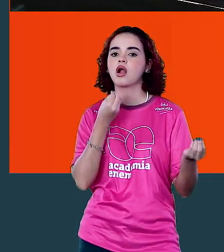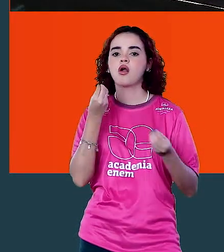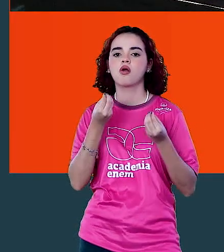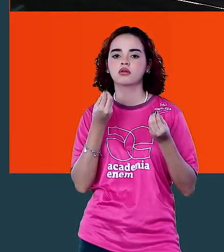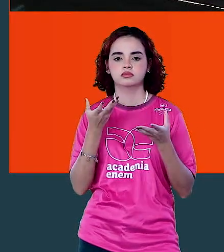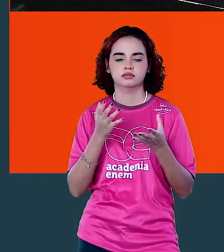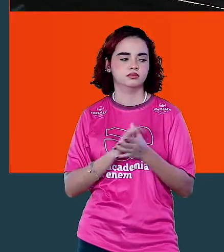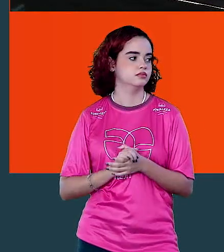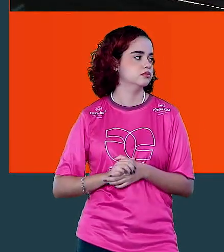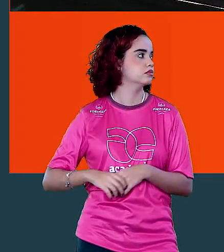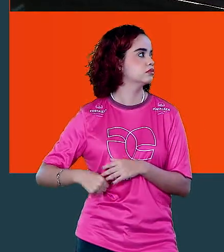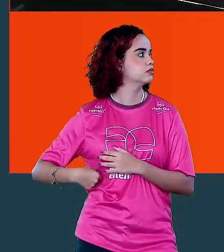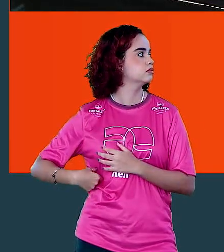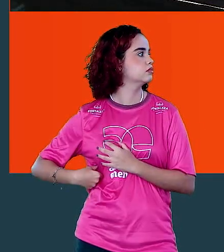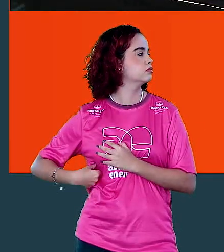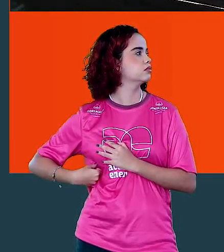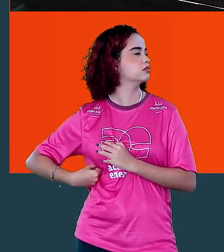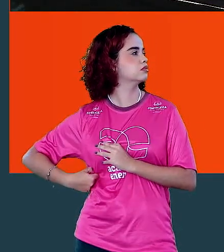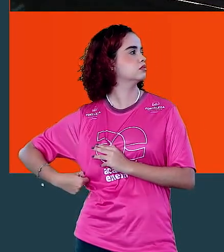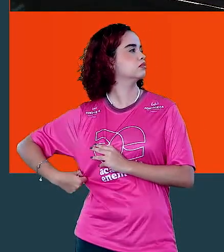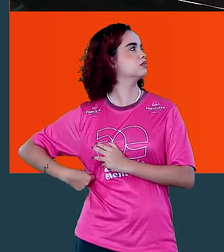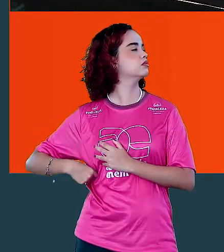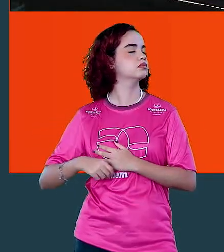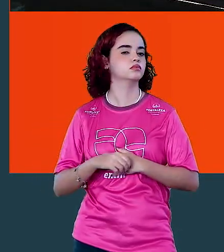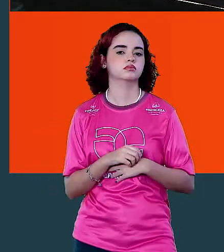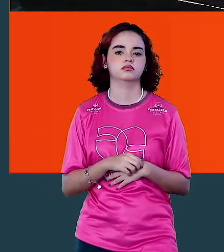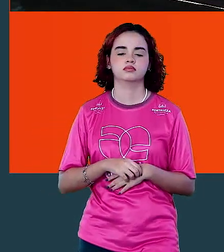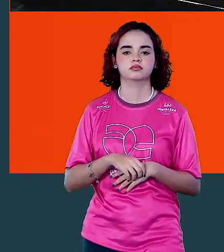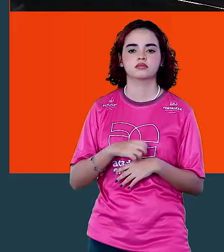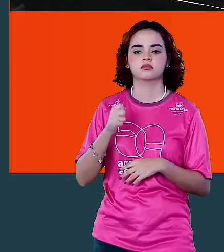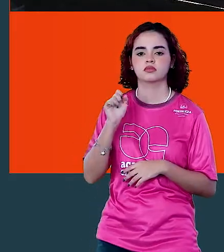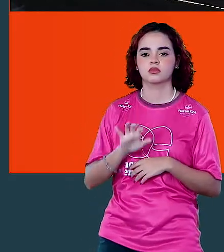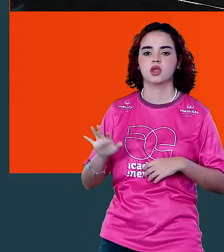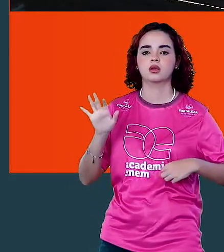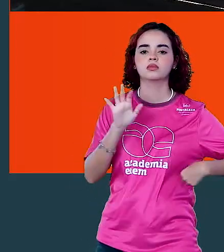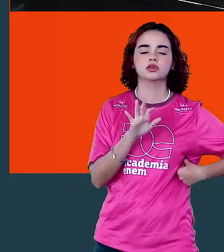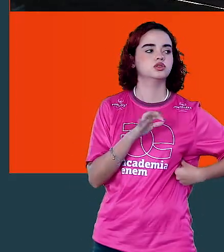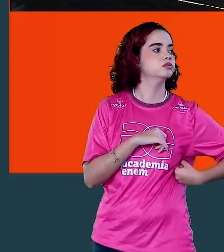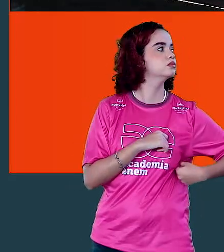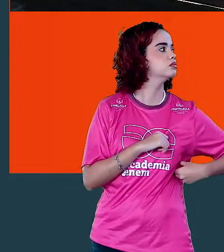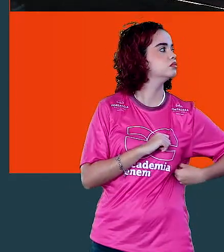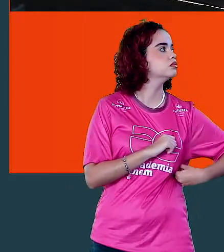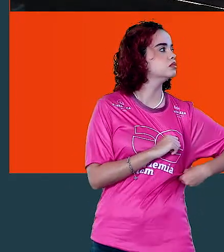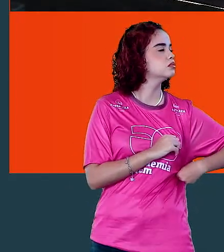Vou avançar aqui para vocês. Mesma imagem que a gente viu agora há pouco, tá?